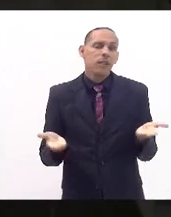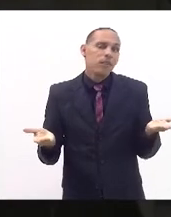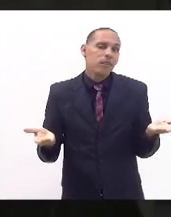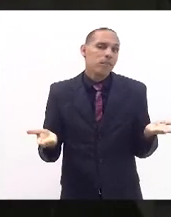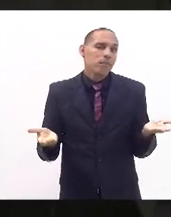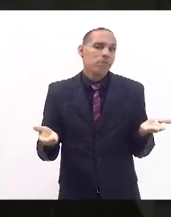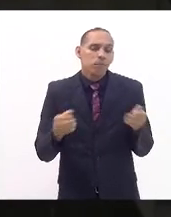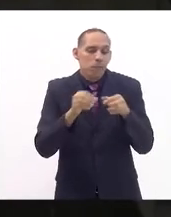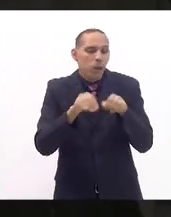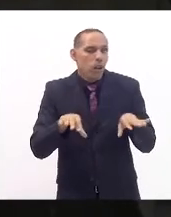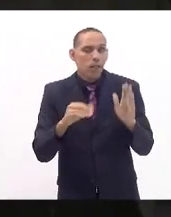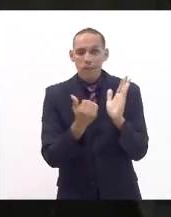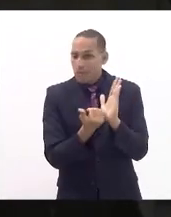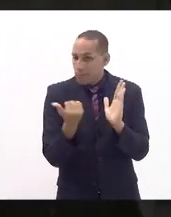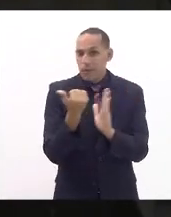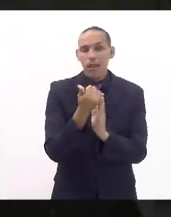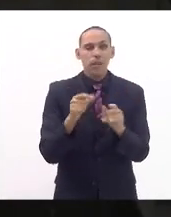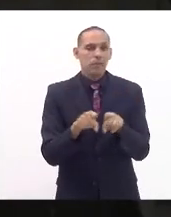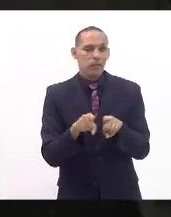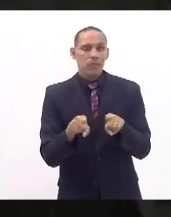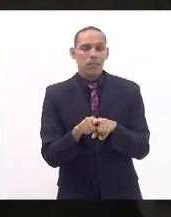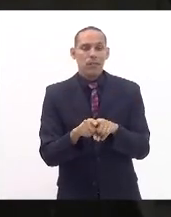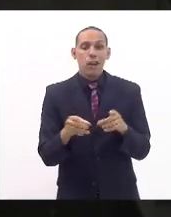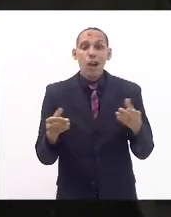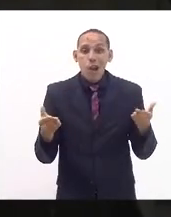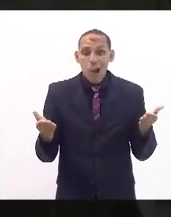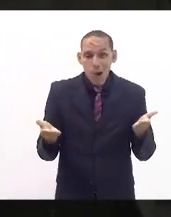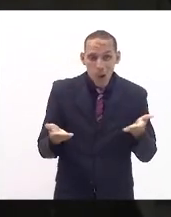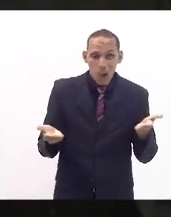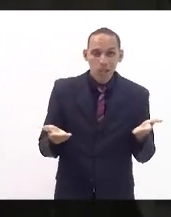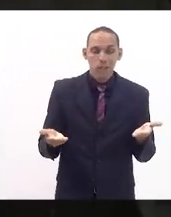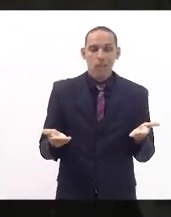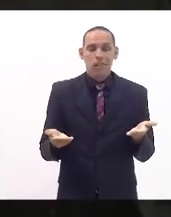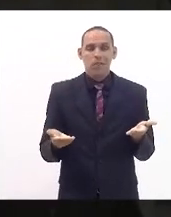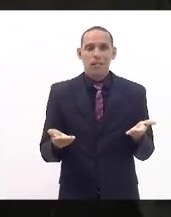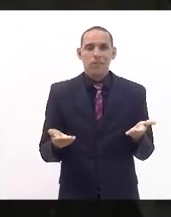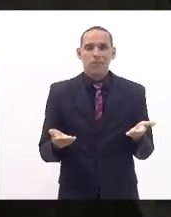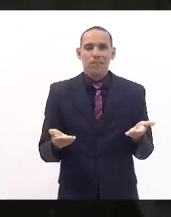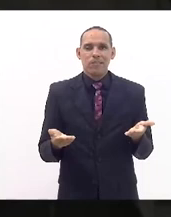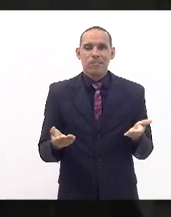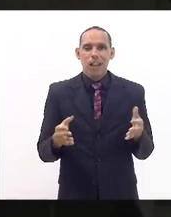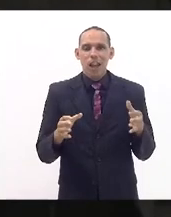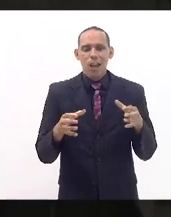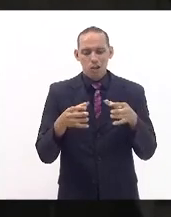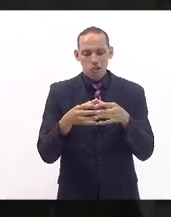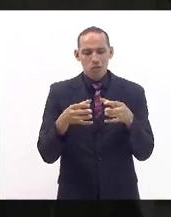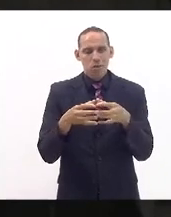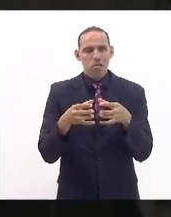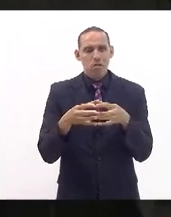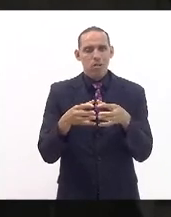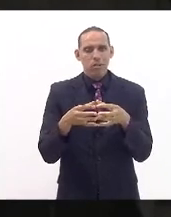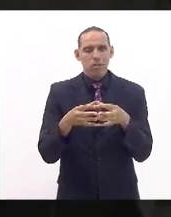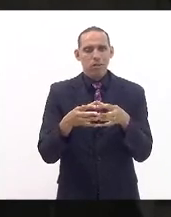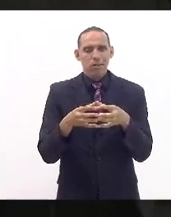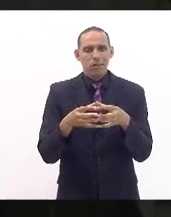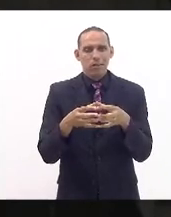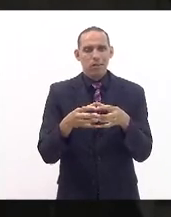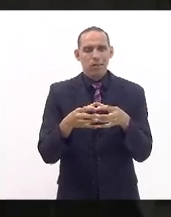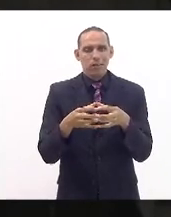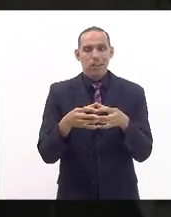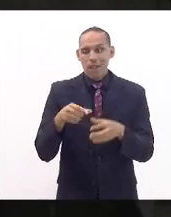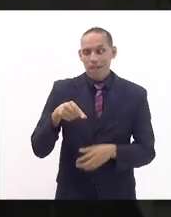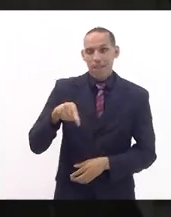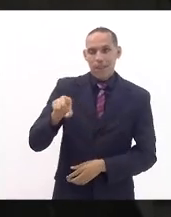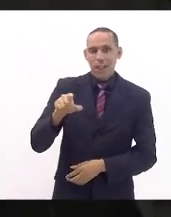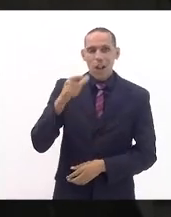maior é o prejuízo. E hoje mesmo, tendo a comissão passado por lá no